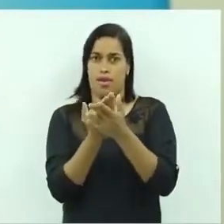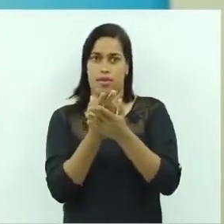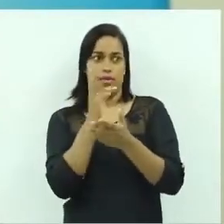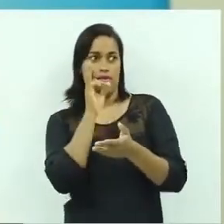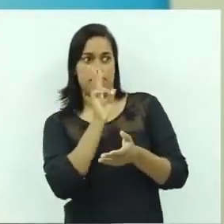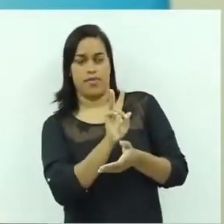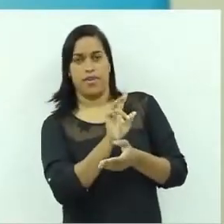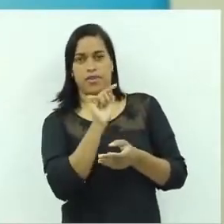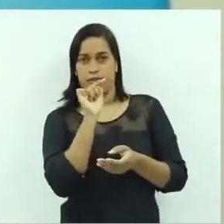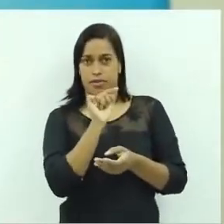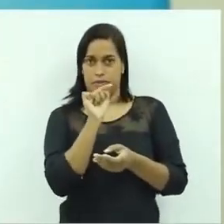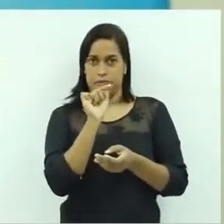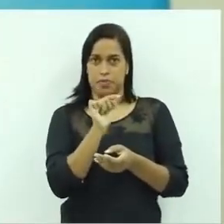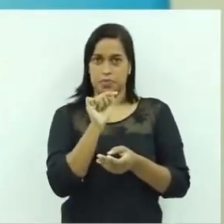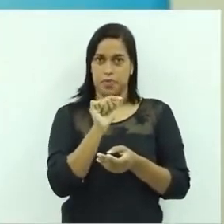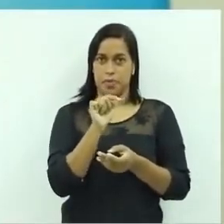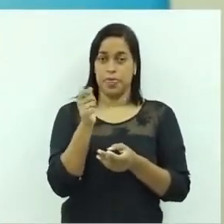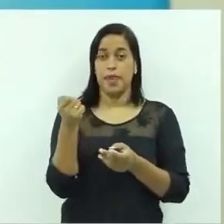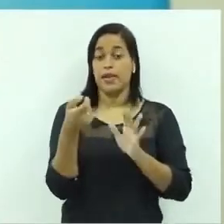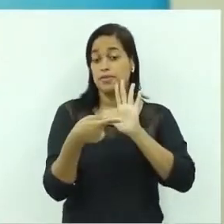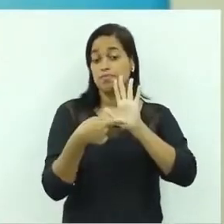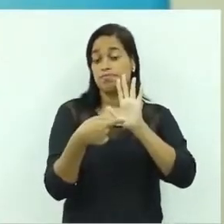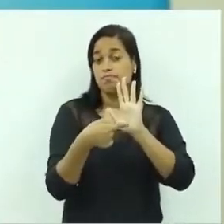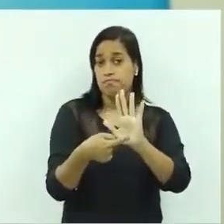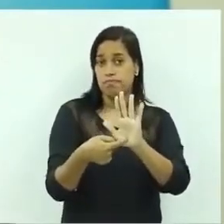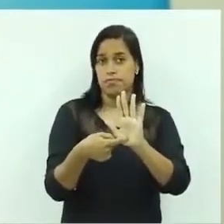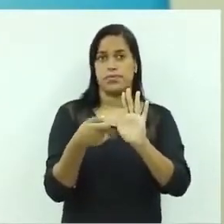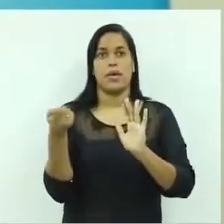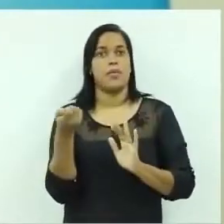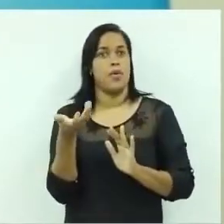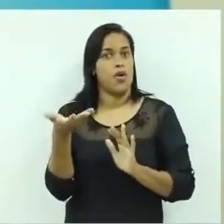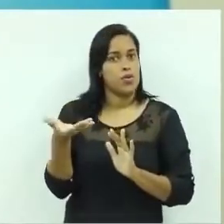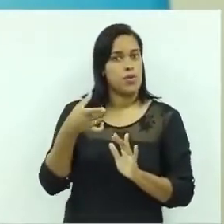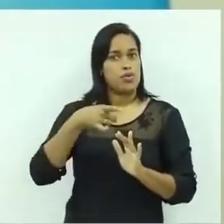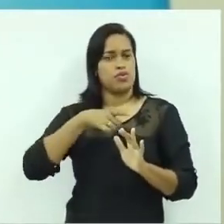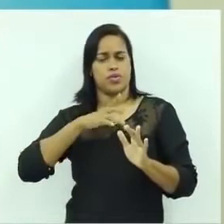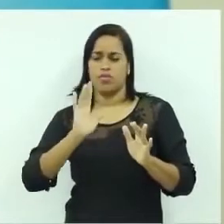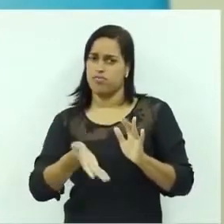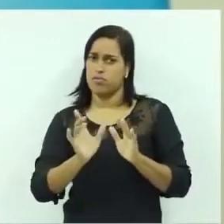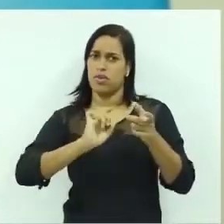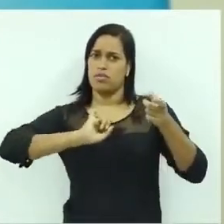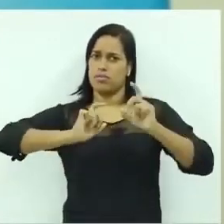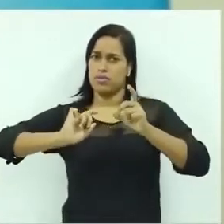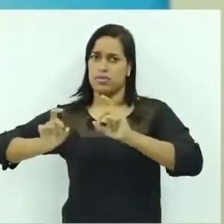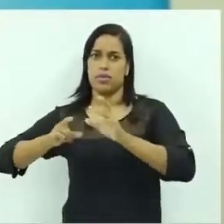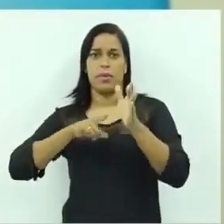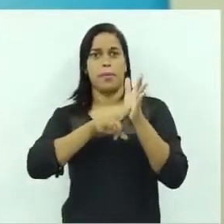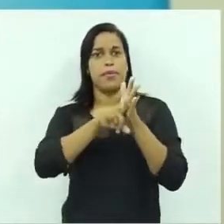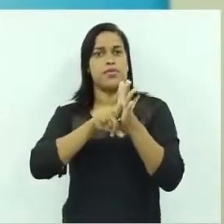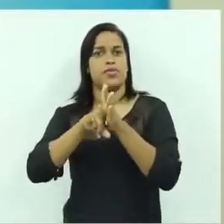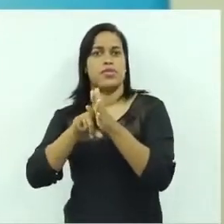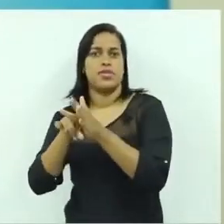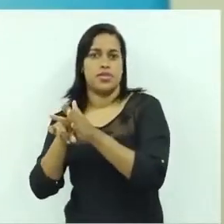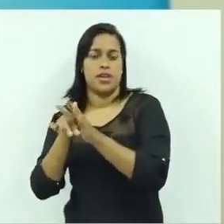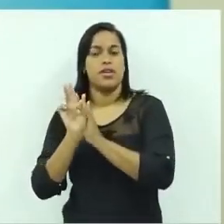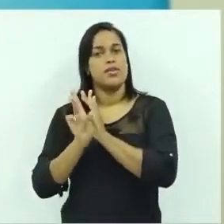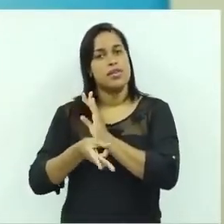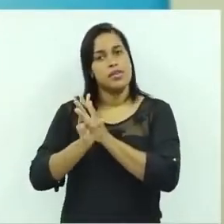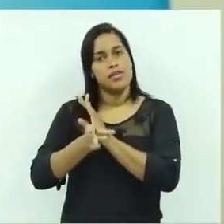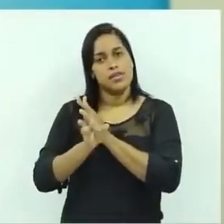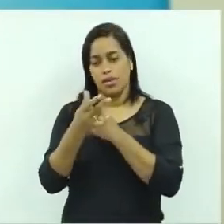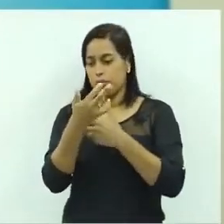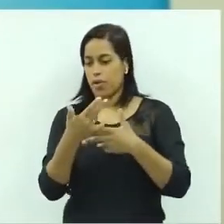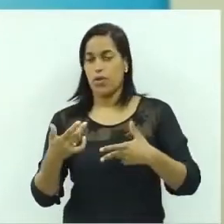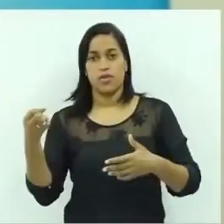Vejam, esses eventos e esses produtos que eu coloquei para vocês e que vocês já discutiram aí, pesquisaram, tratam-se sempre de